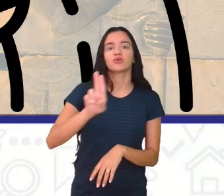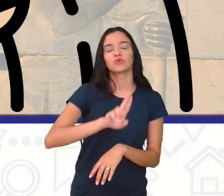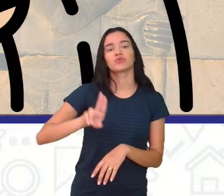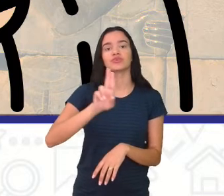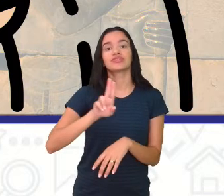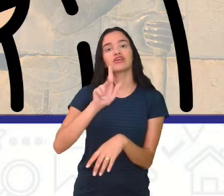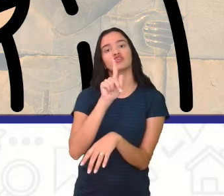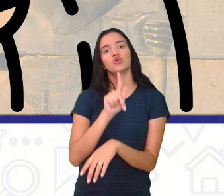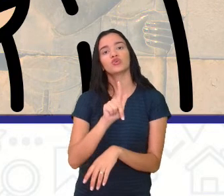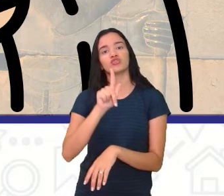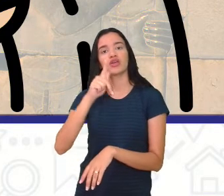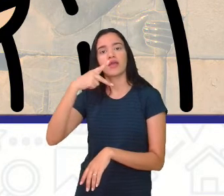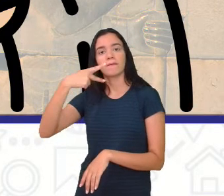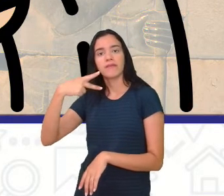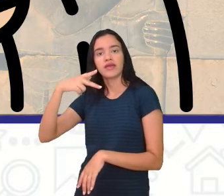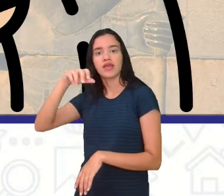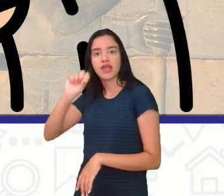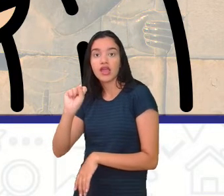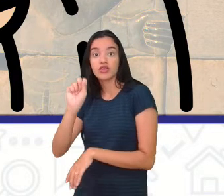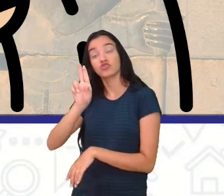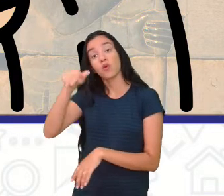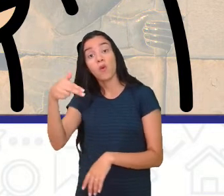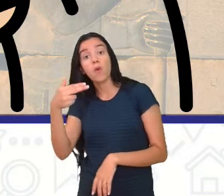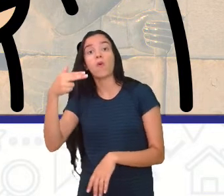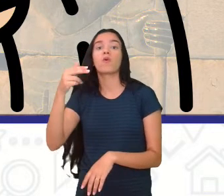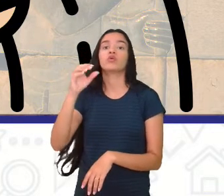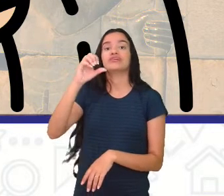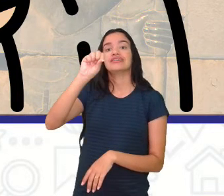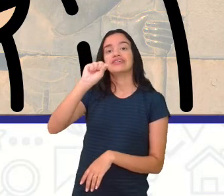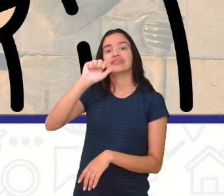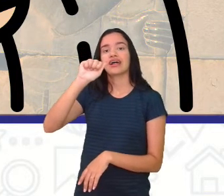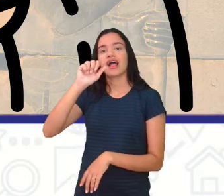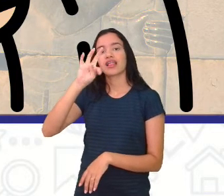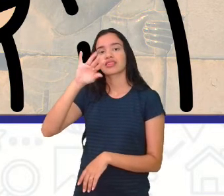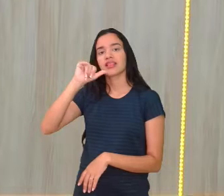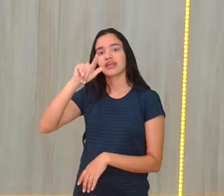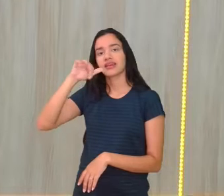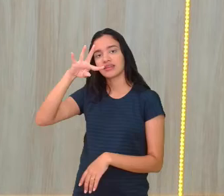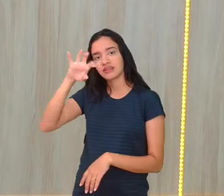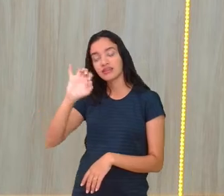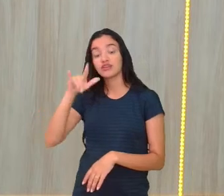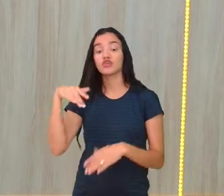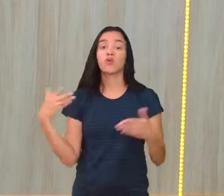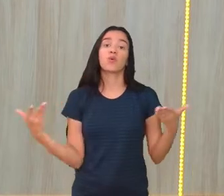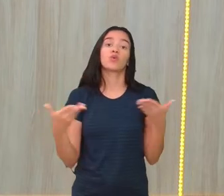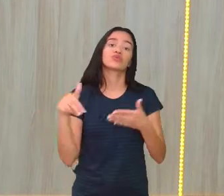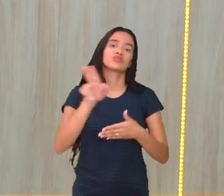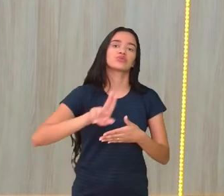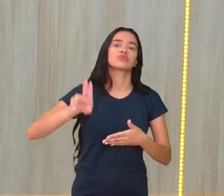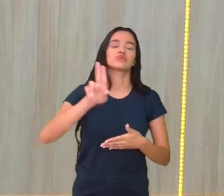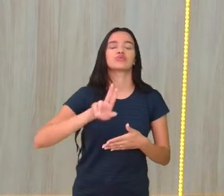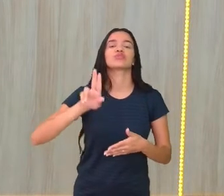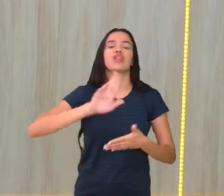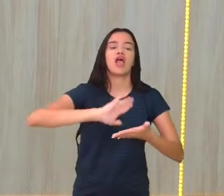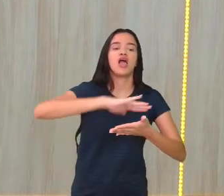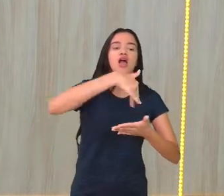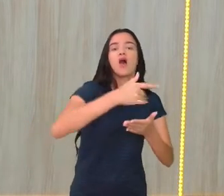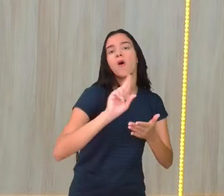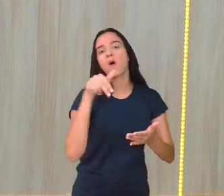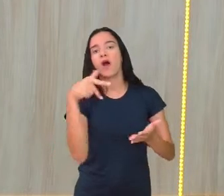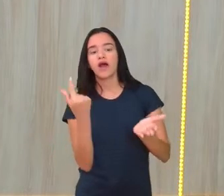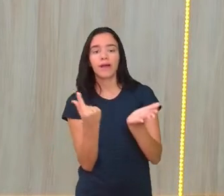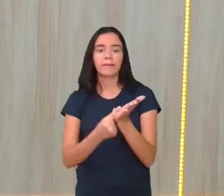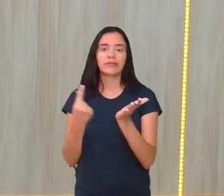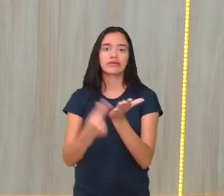um GPS. Não existia o GPS, satélite. Hoje a gente utiliza, né, programas, aplicativos,